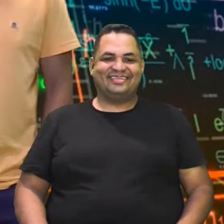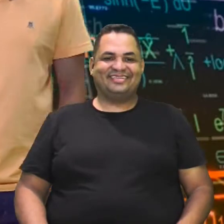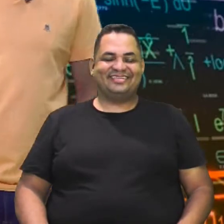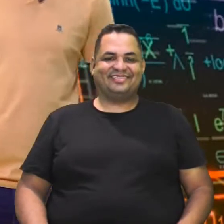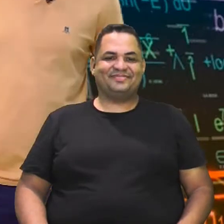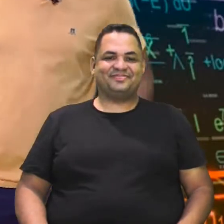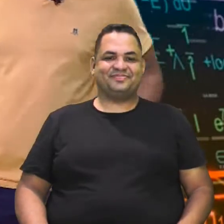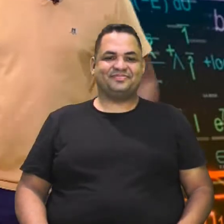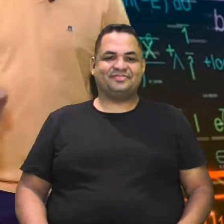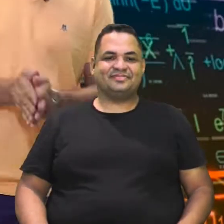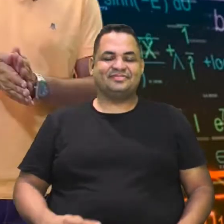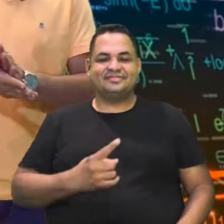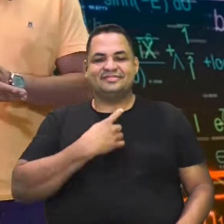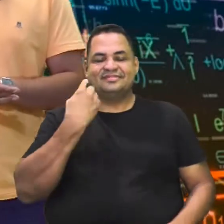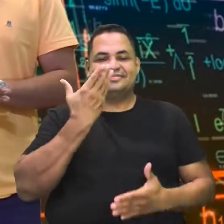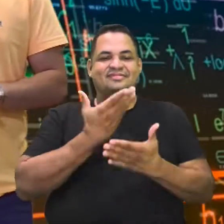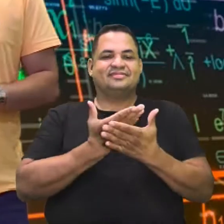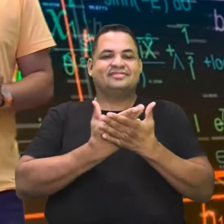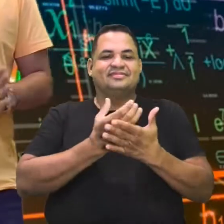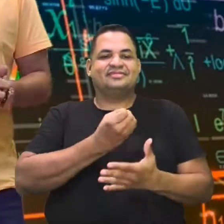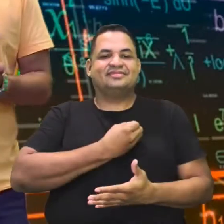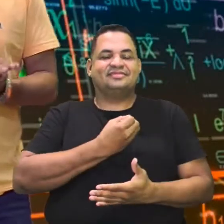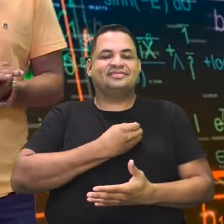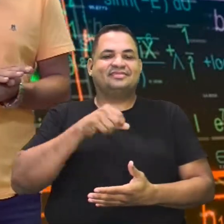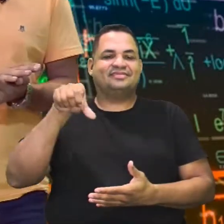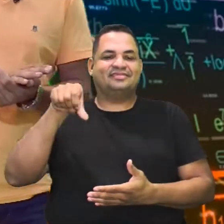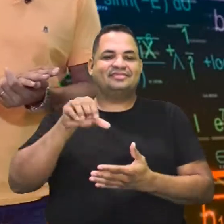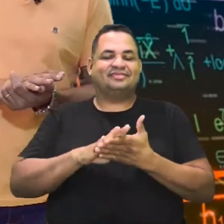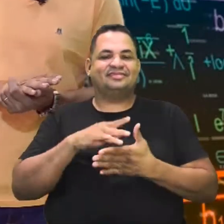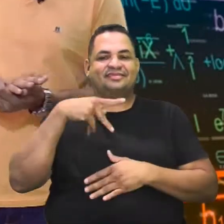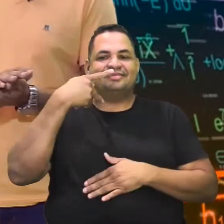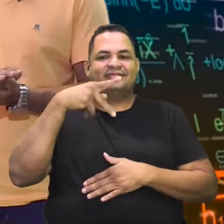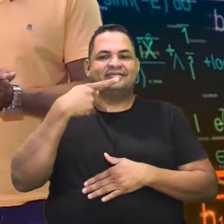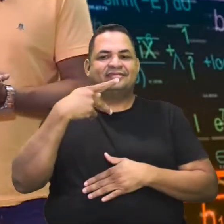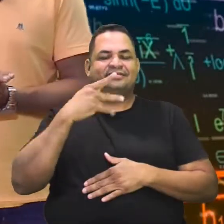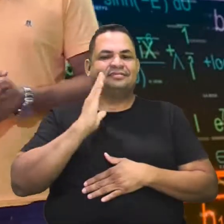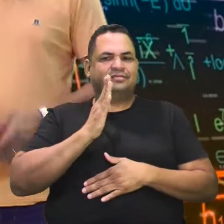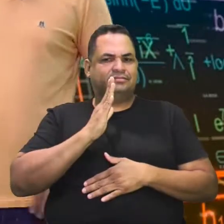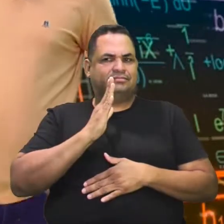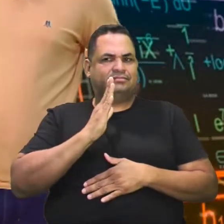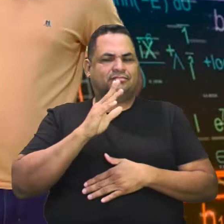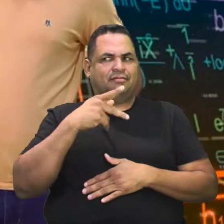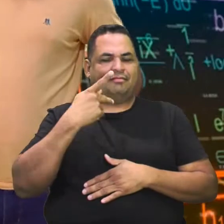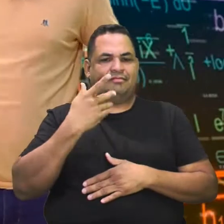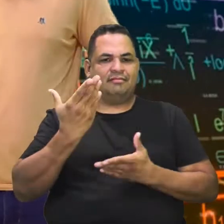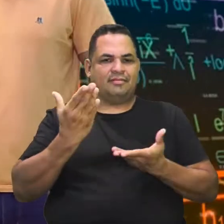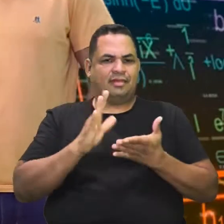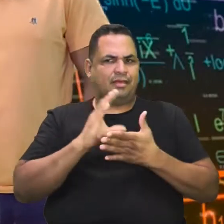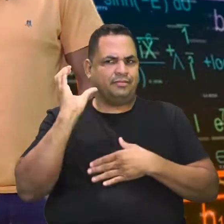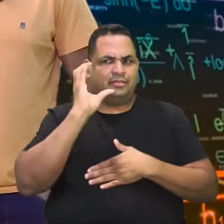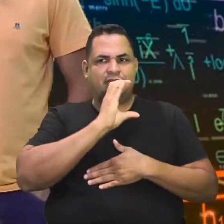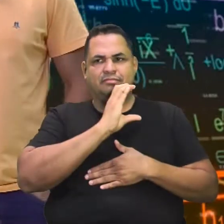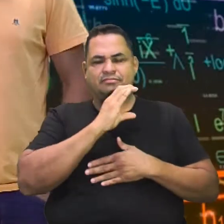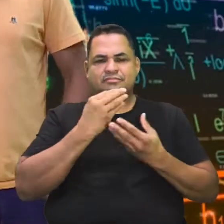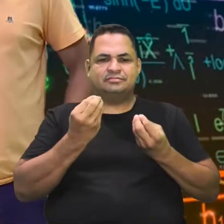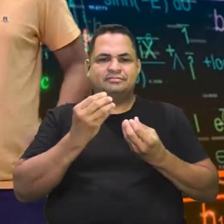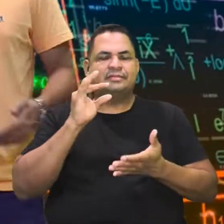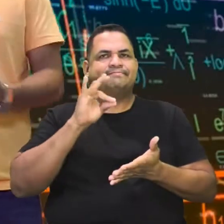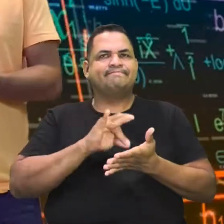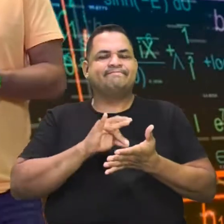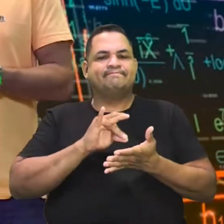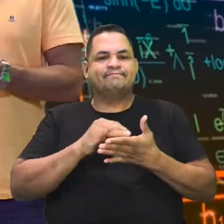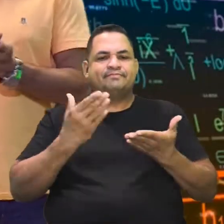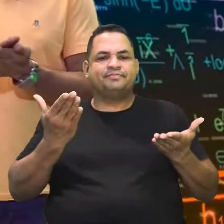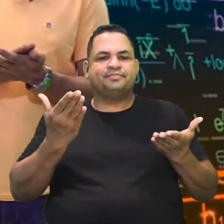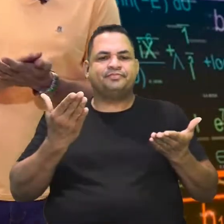E aí, galerinha, a nossa aula de número 9 ainda vem falando... Já 9? Já. O negócio é ligeiro, tá né? Muito rápido. É verdade. Tá